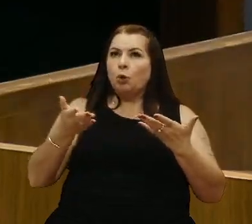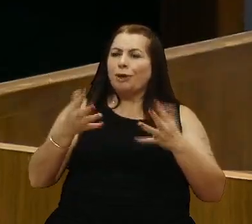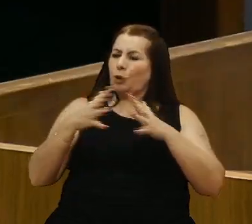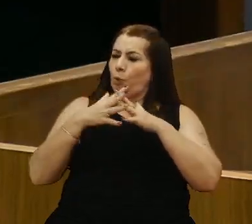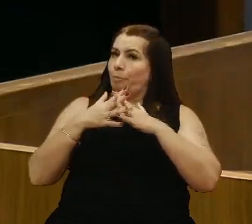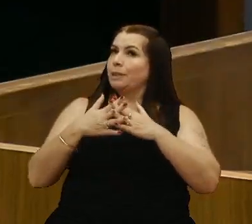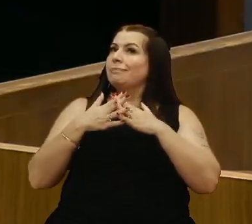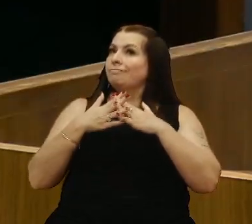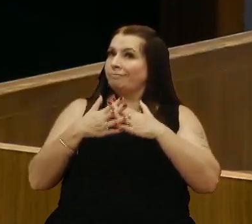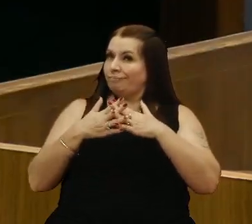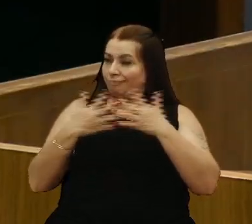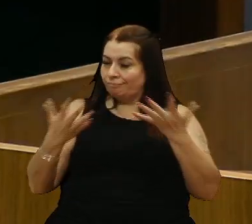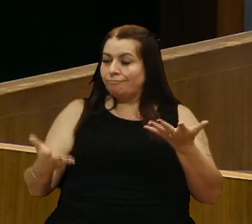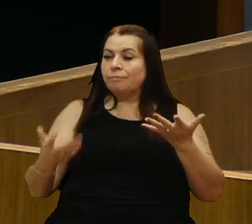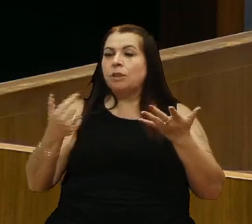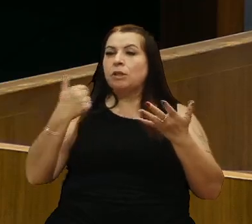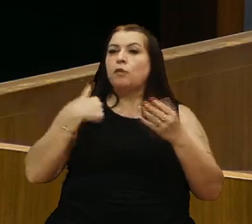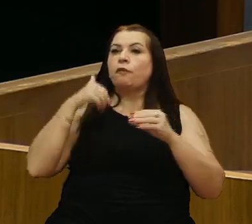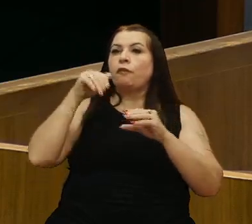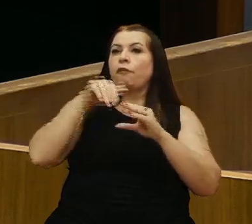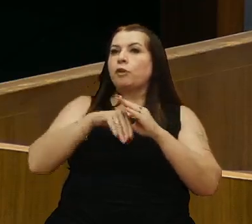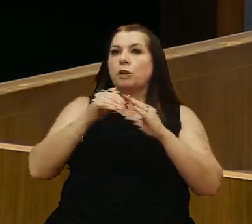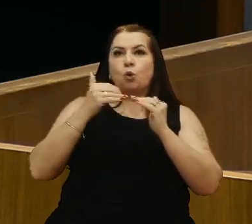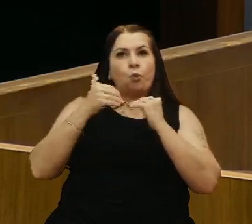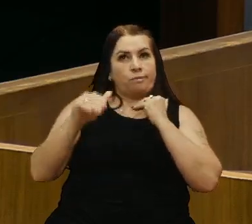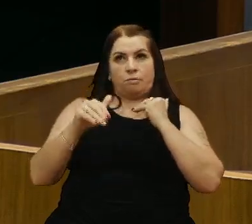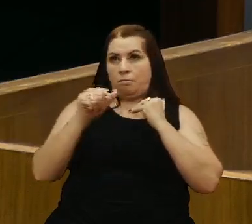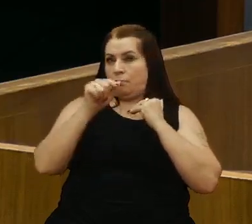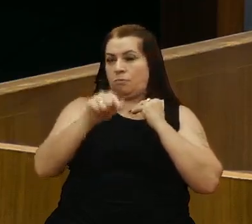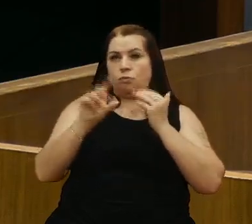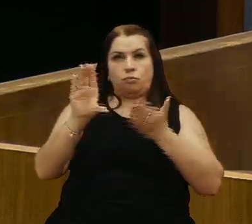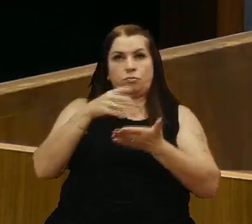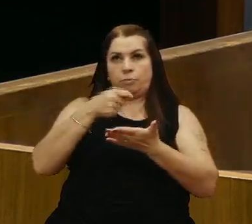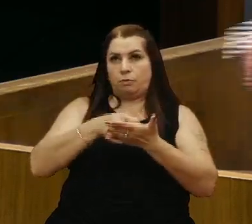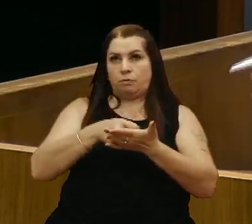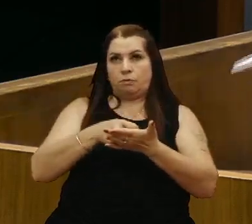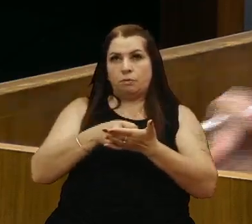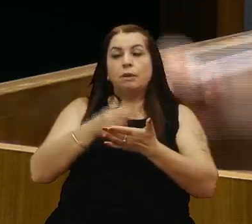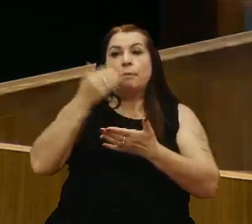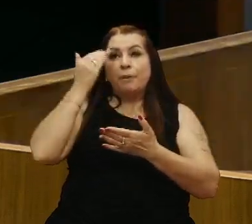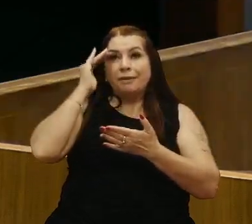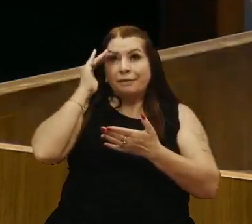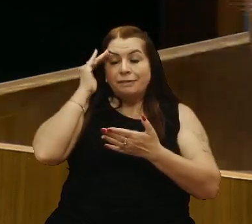complicado. Então, eu votarei contrária à questão do subsídio por